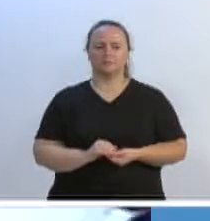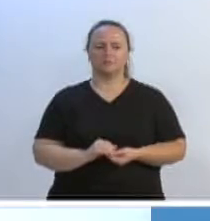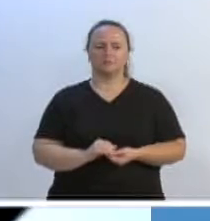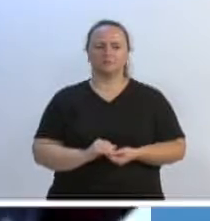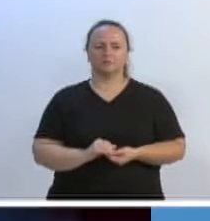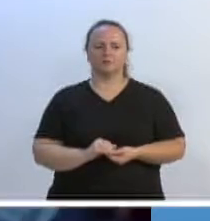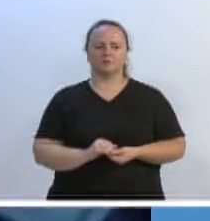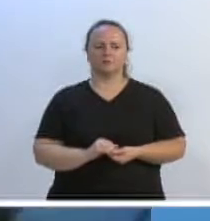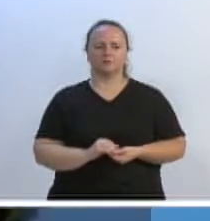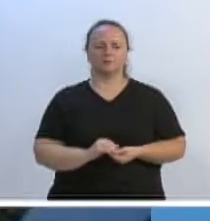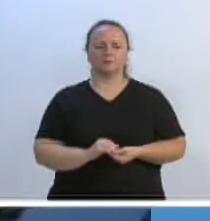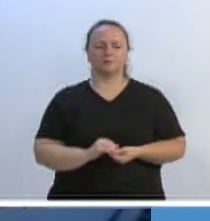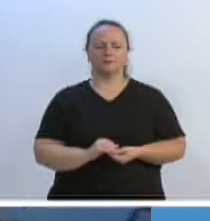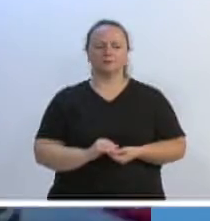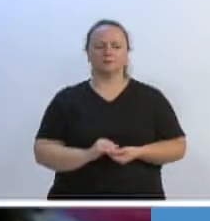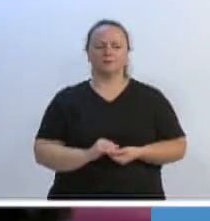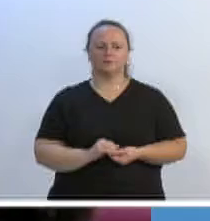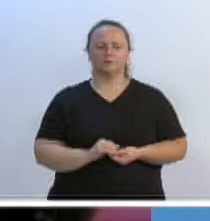Obrigado.